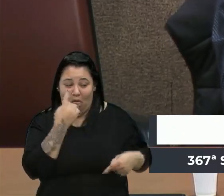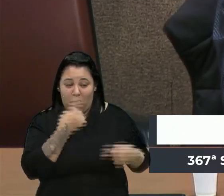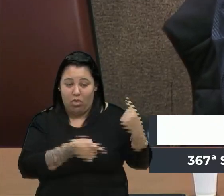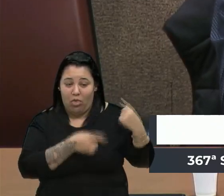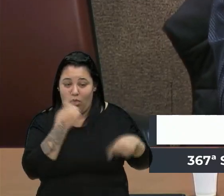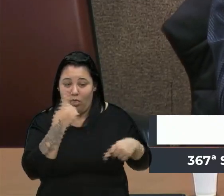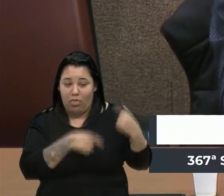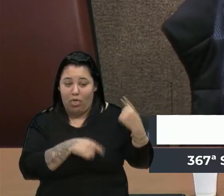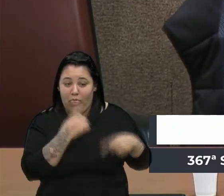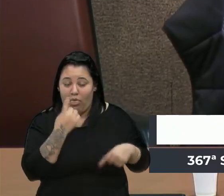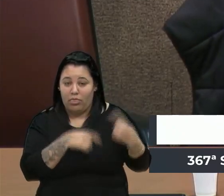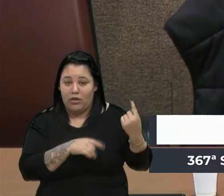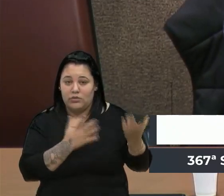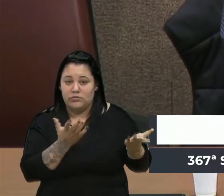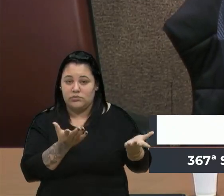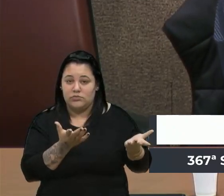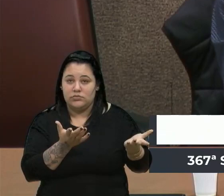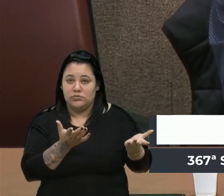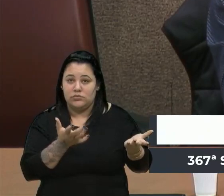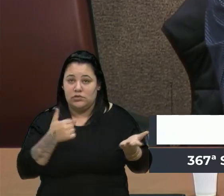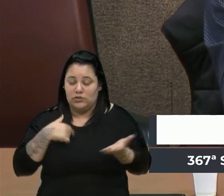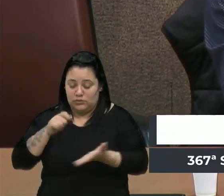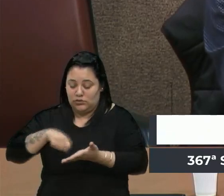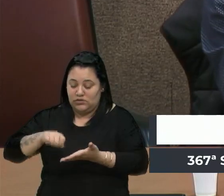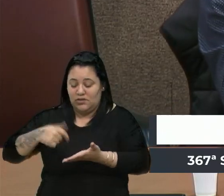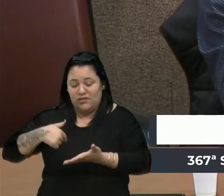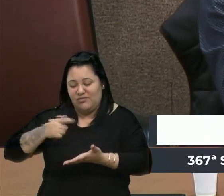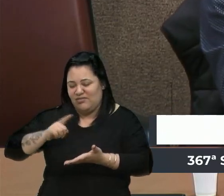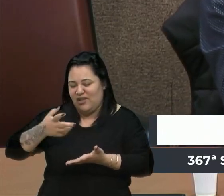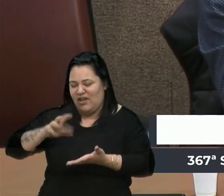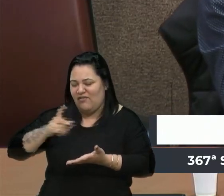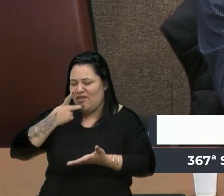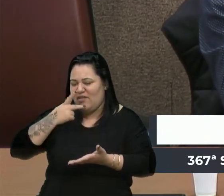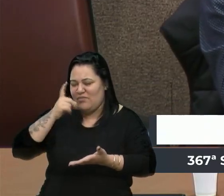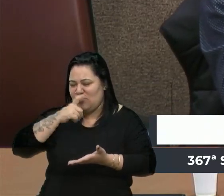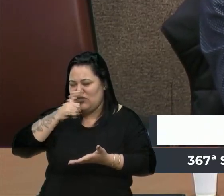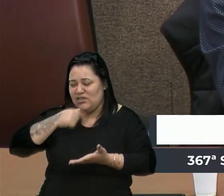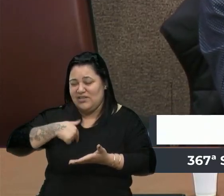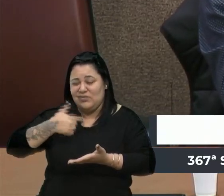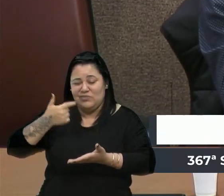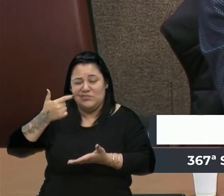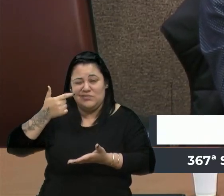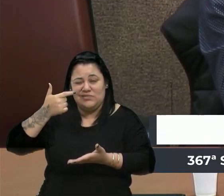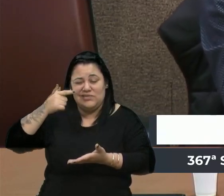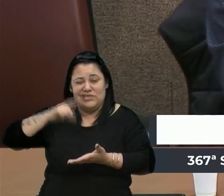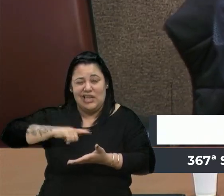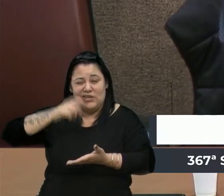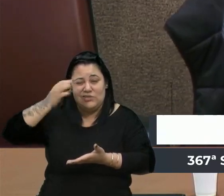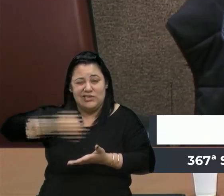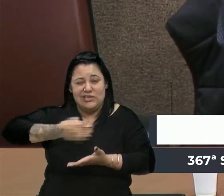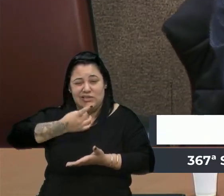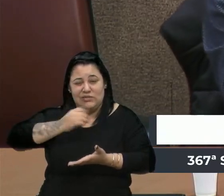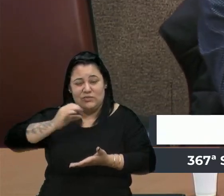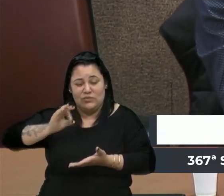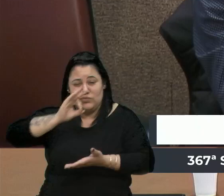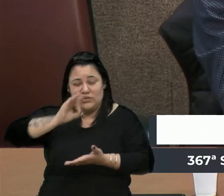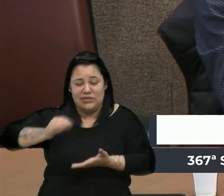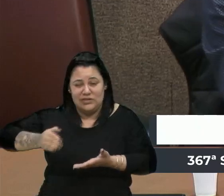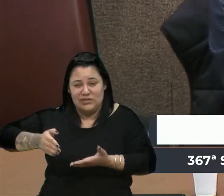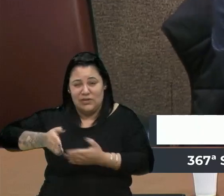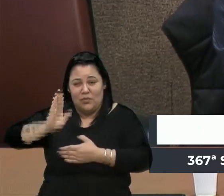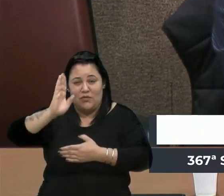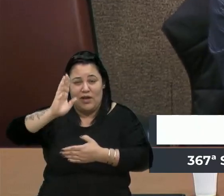Outra coisa, eu não tenho aqui, não quero falar uma mentira, eu não tenho 100% de certeza se foi aprovado já, não foi,